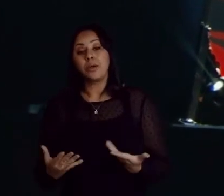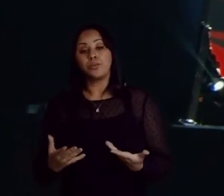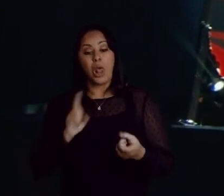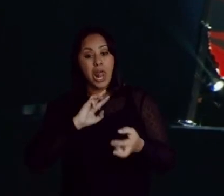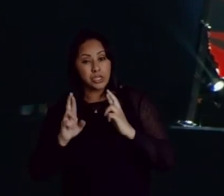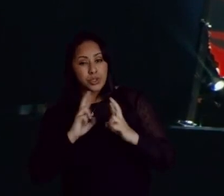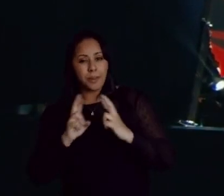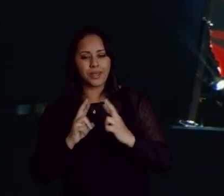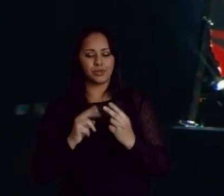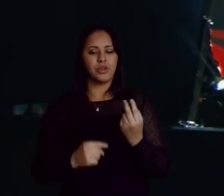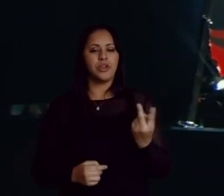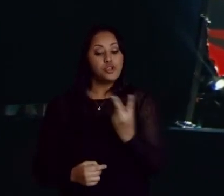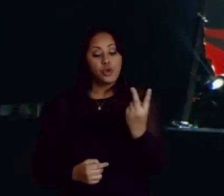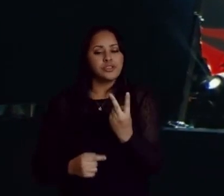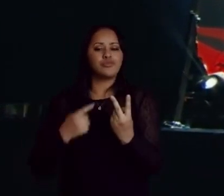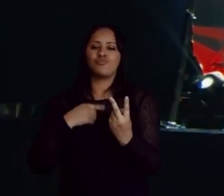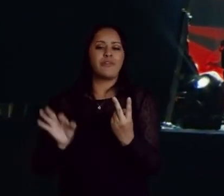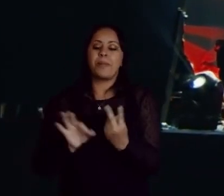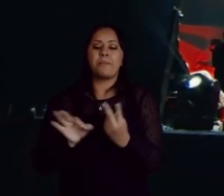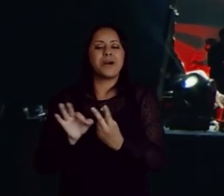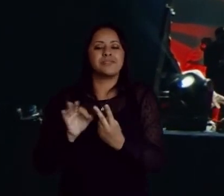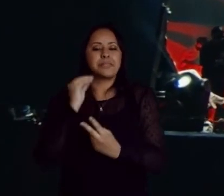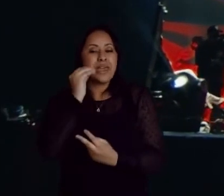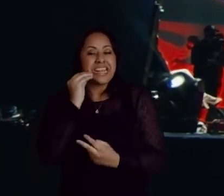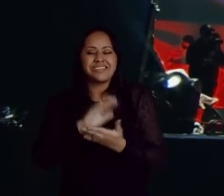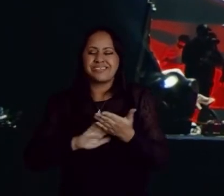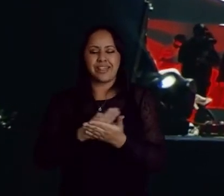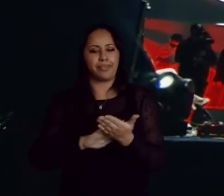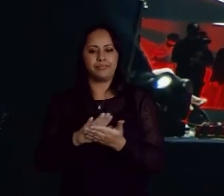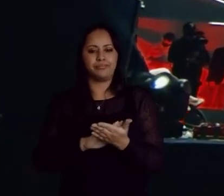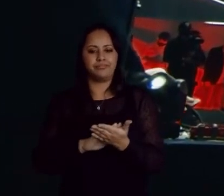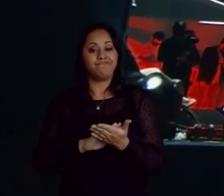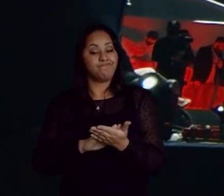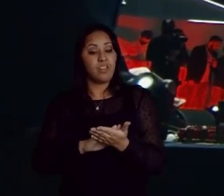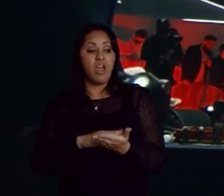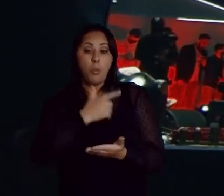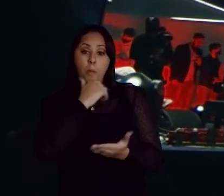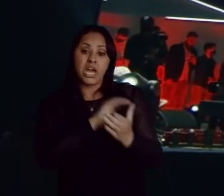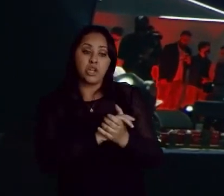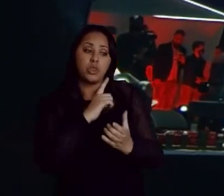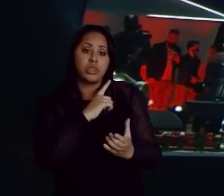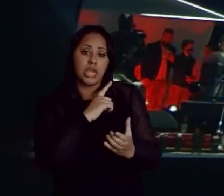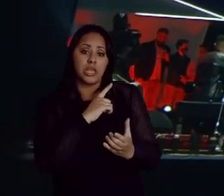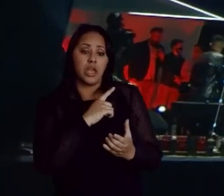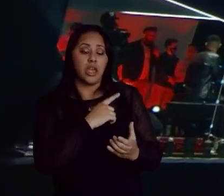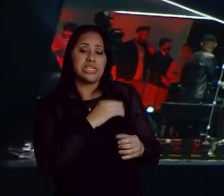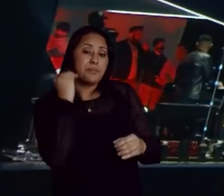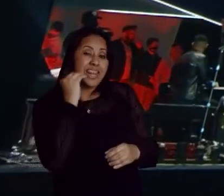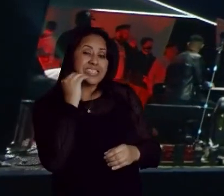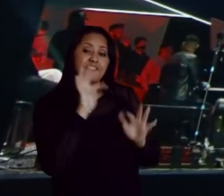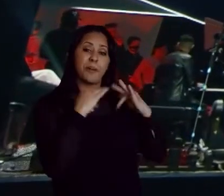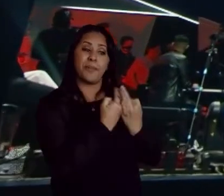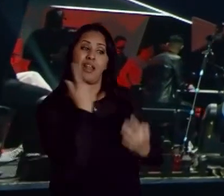vida a dois, e nós não tivemos nenhum preparo, nenhuma experiência. Ele traz a bagagem da família dele, você traz a bagagem